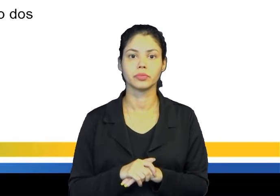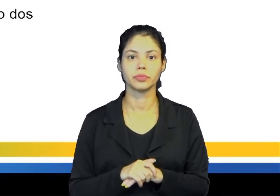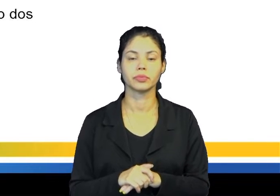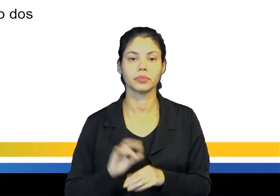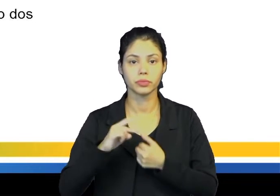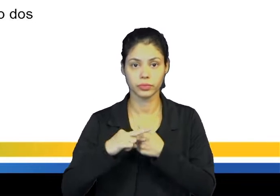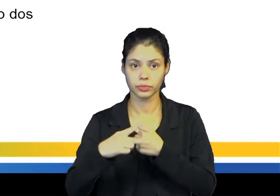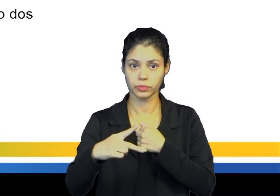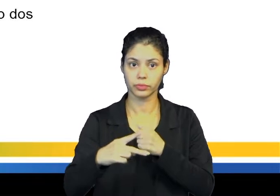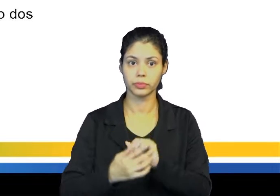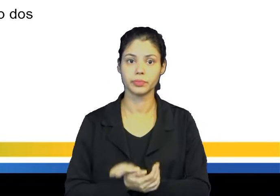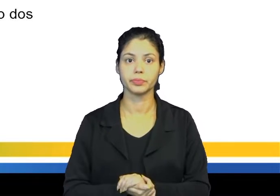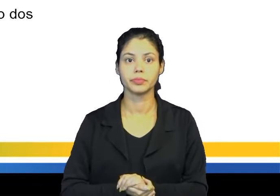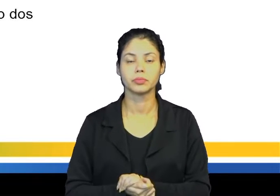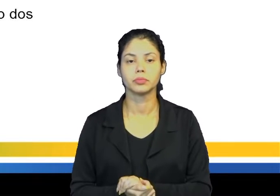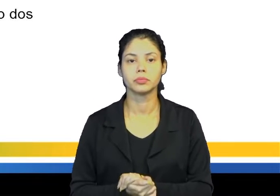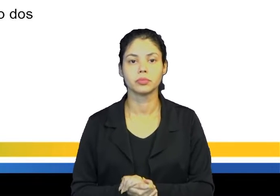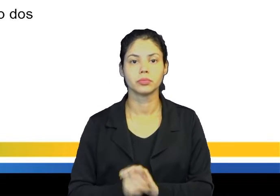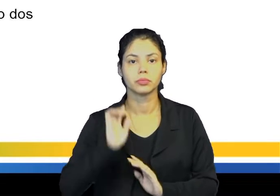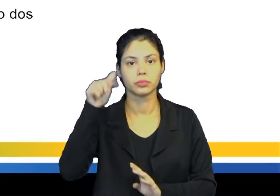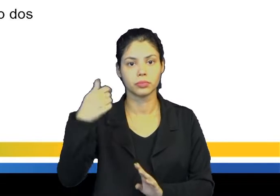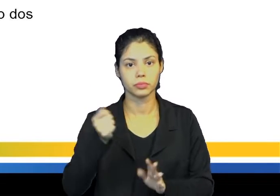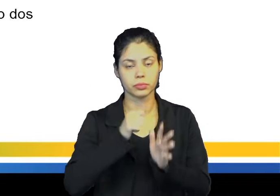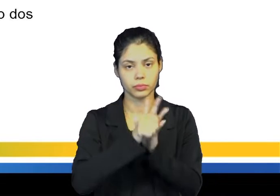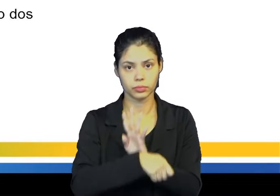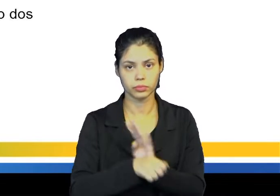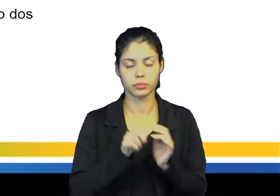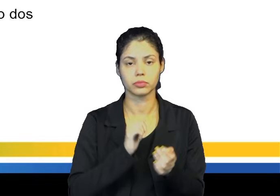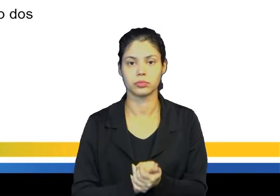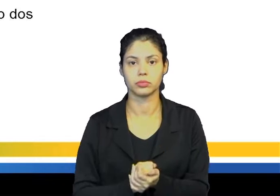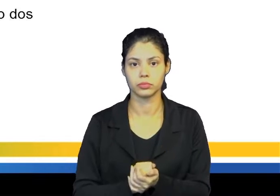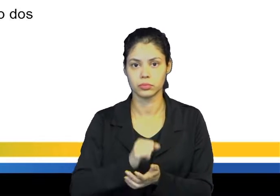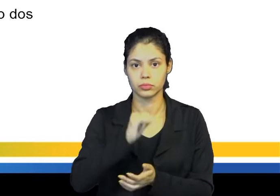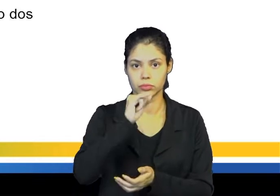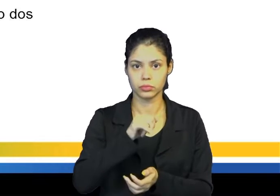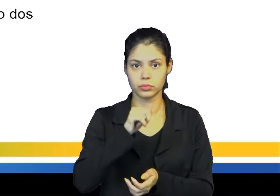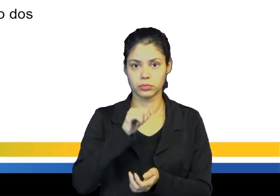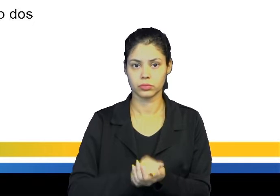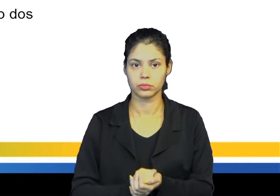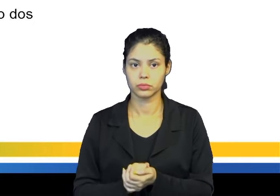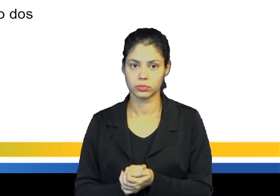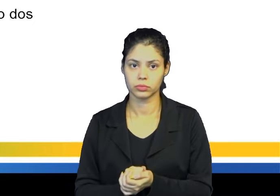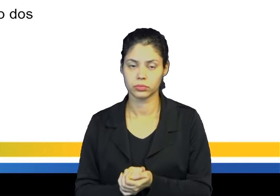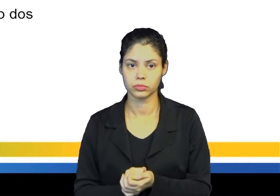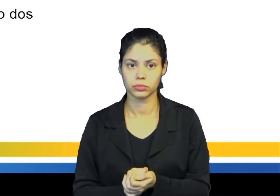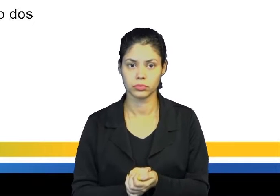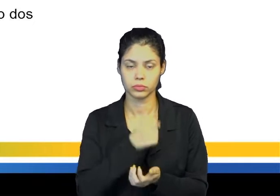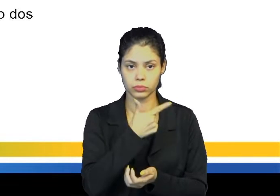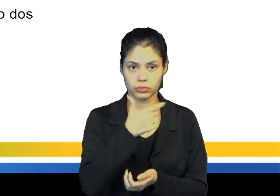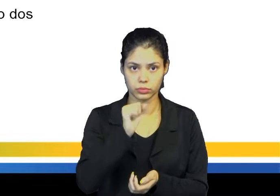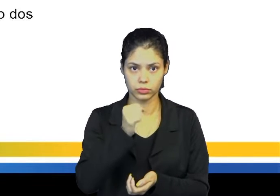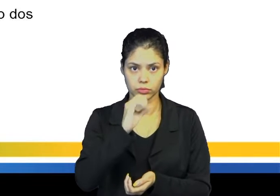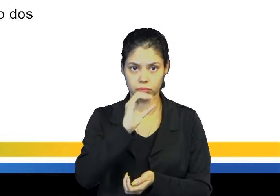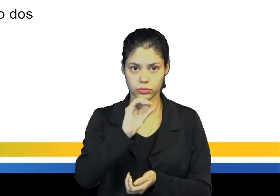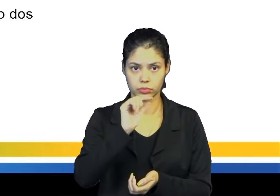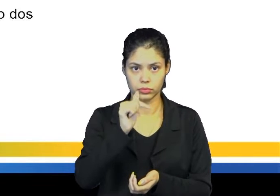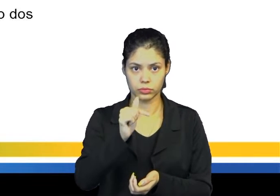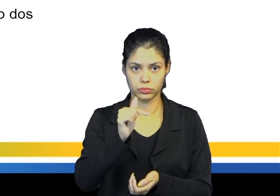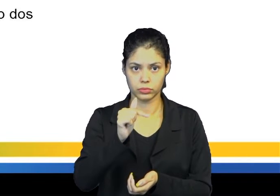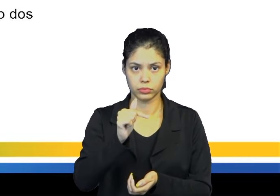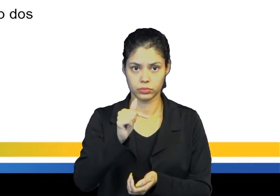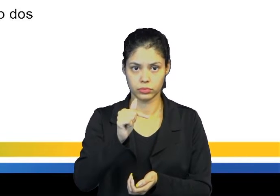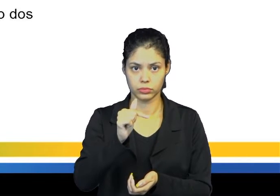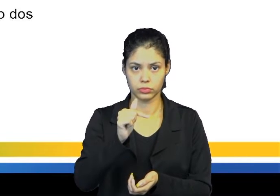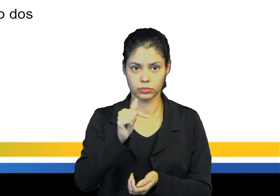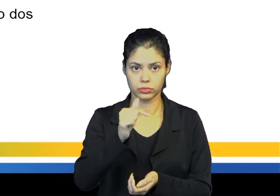As consequências após o atentado e assassinato do arquiduque. Em 28